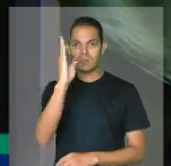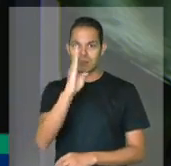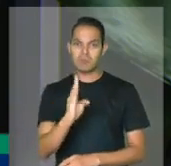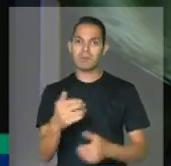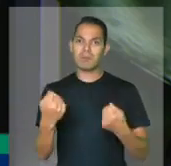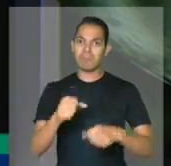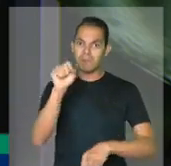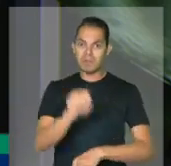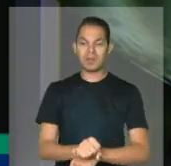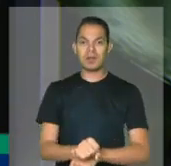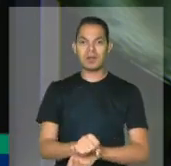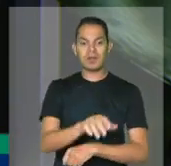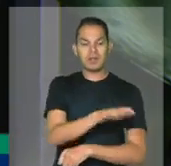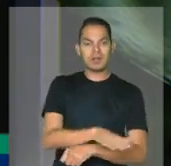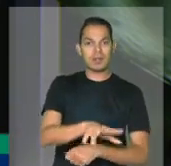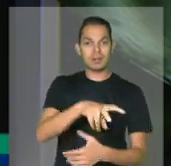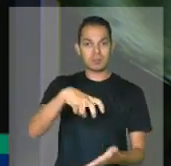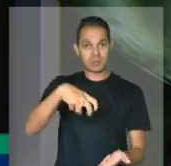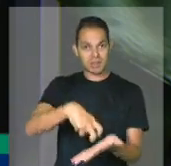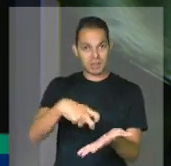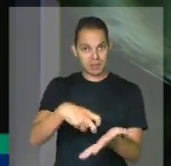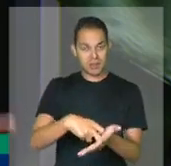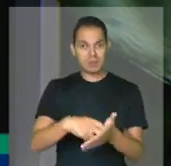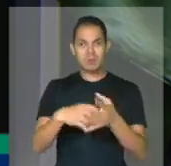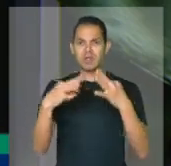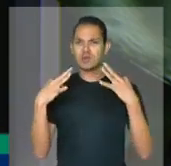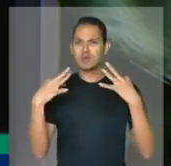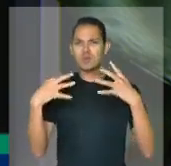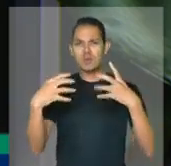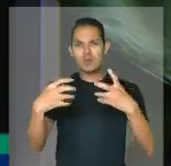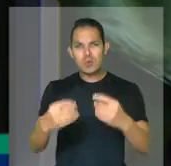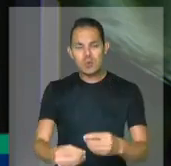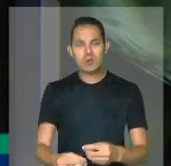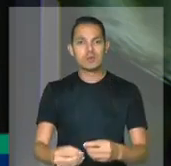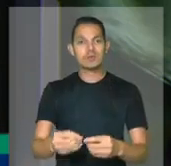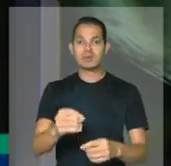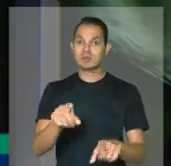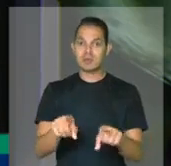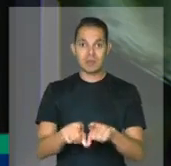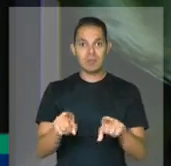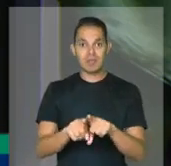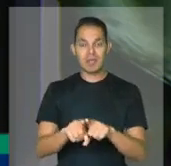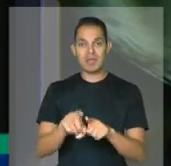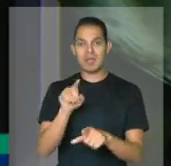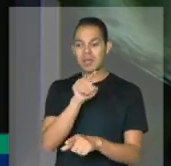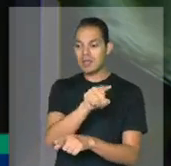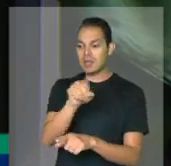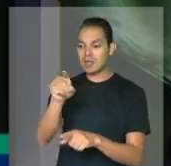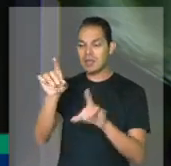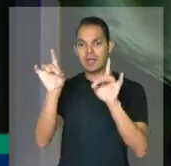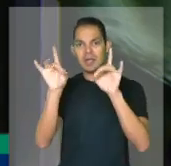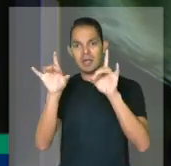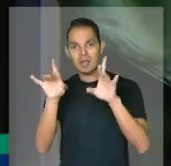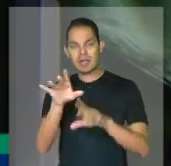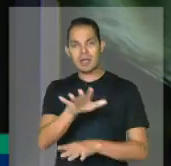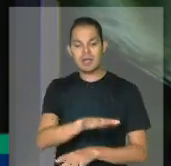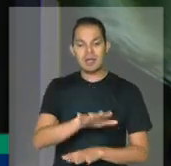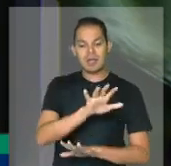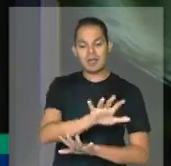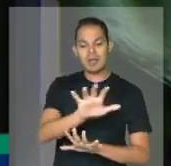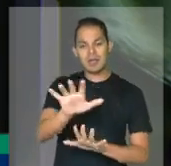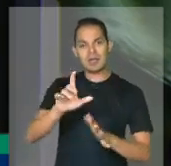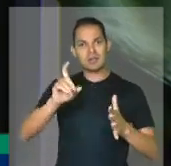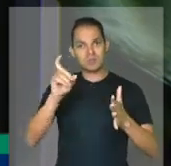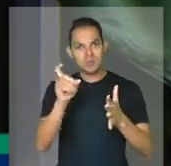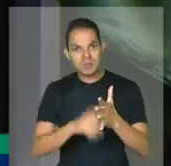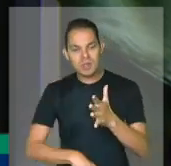não apenas na área penal, mas para todos, inclusive aqueles privilegiados, como na área tributária, na